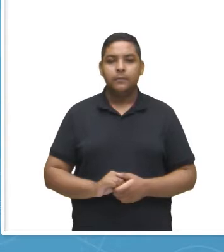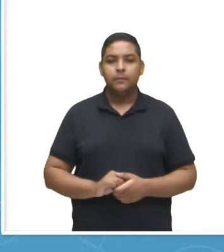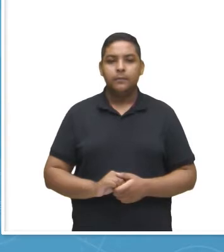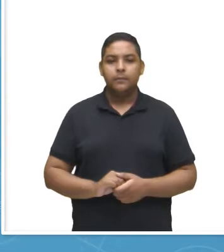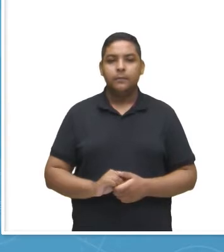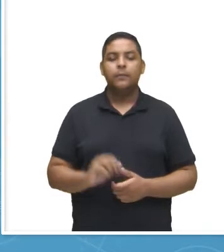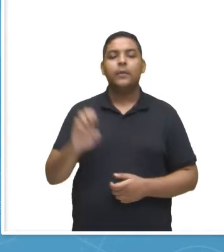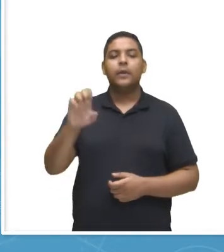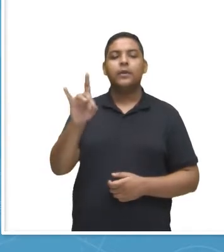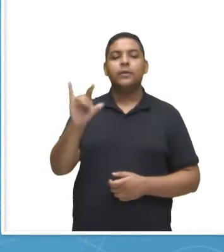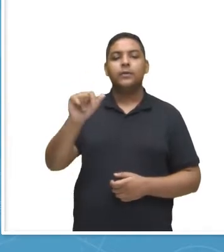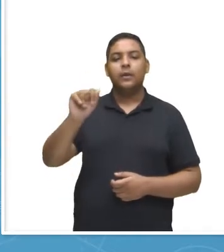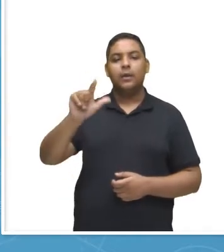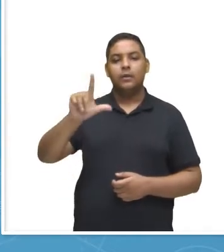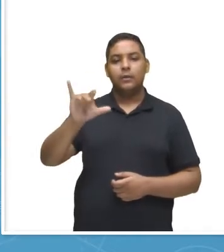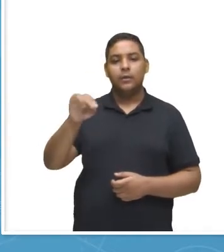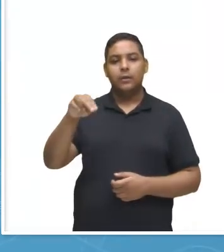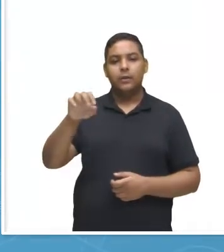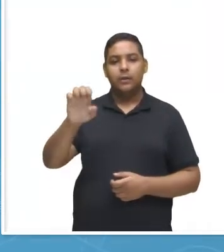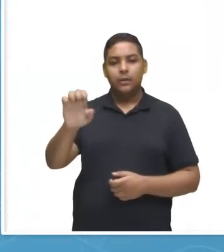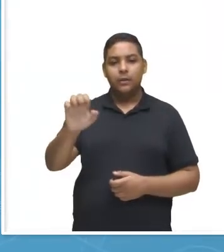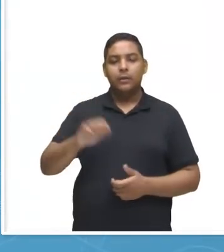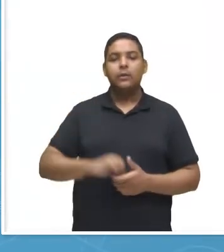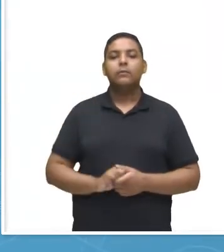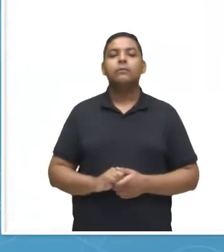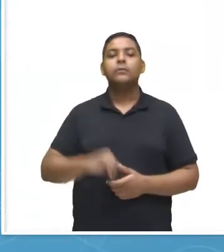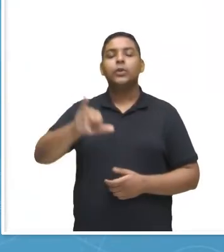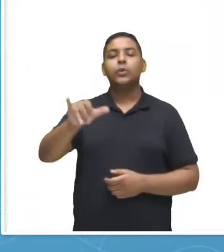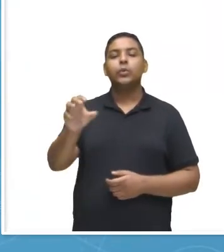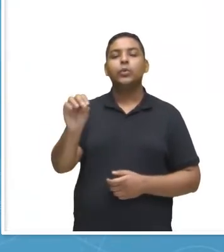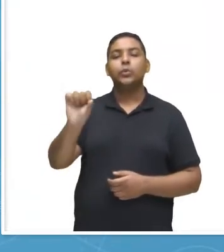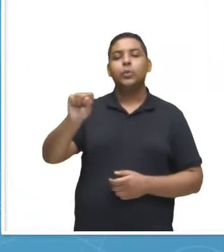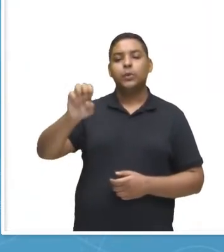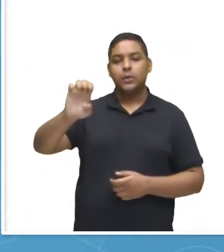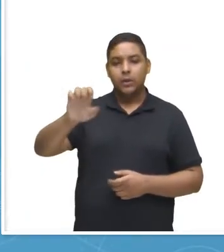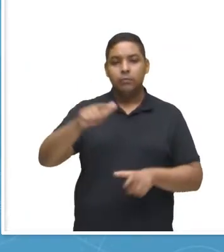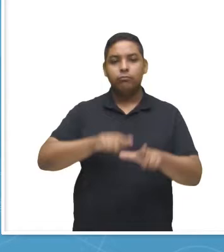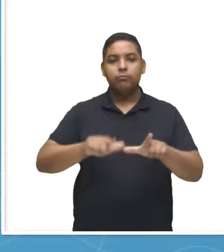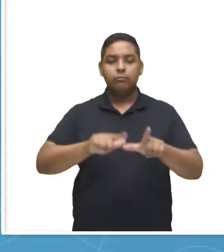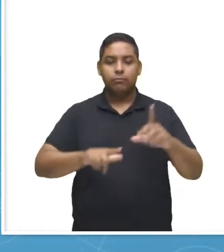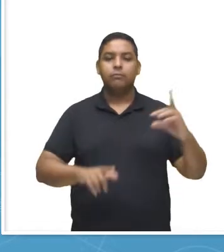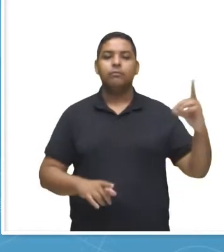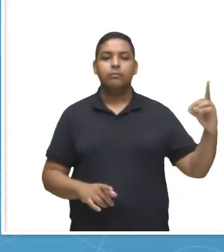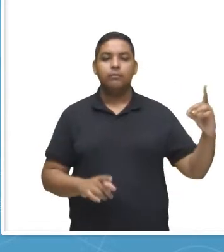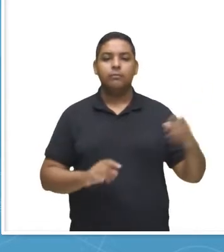Eliade, letra D. José Lima de Souza, letra D.